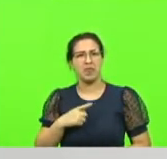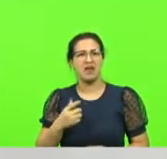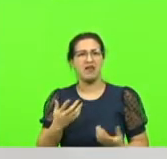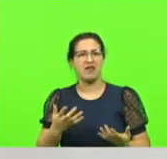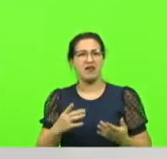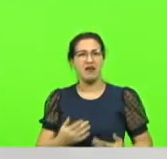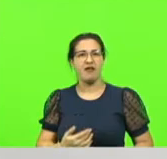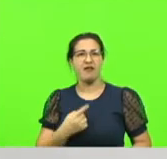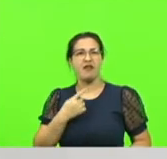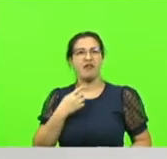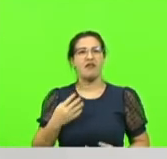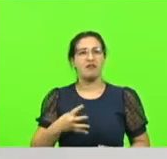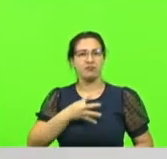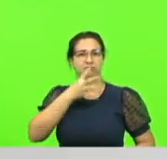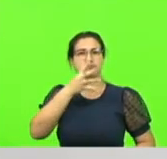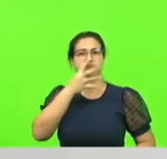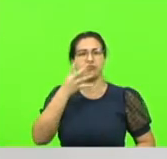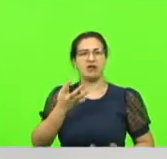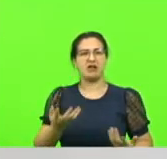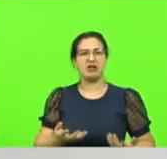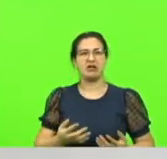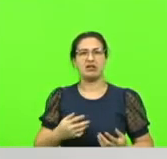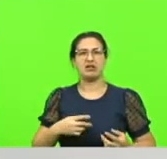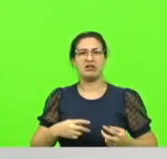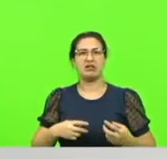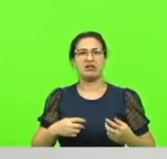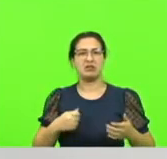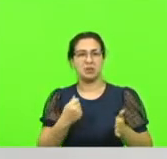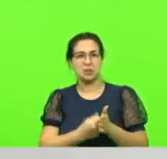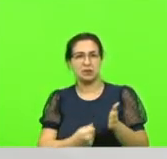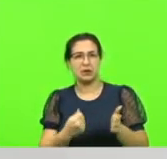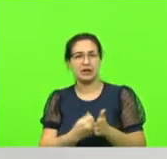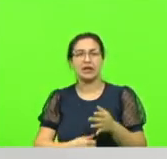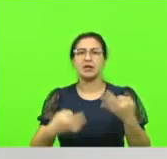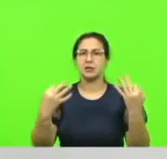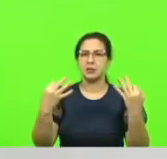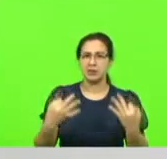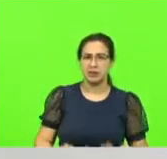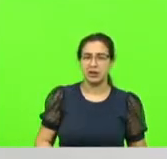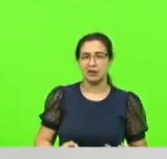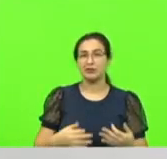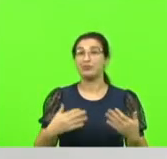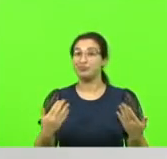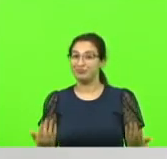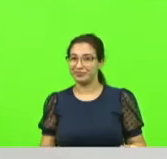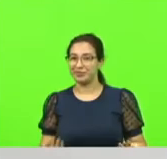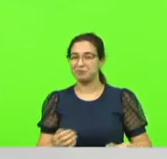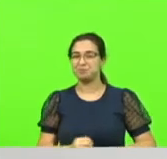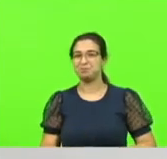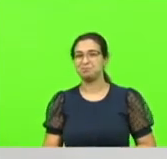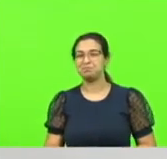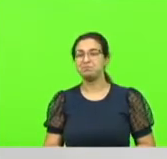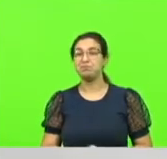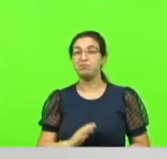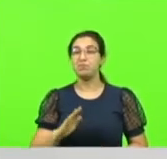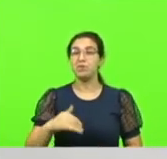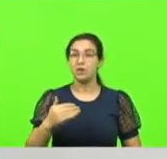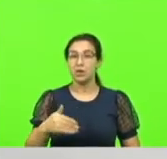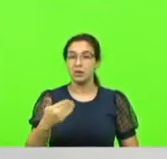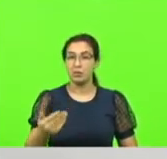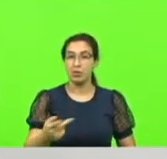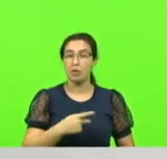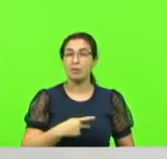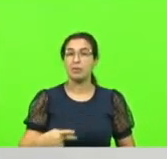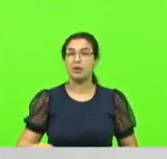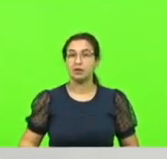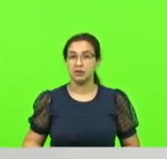peitar, gosta de lutar pela coisa certa. Pois é. Depois, o presidente Bolsonaro